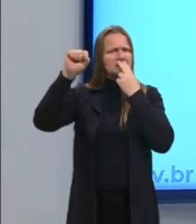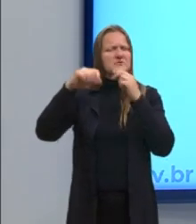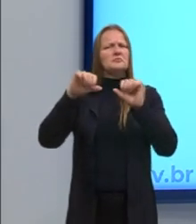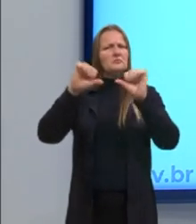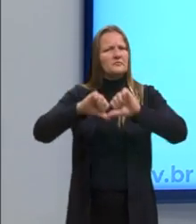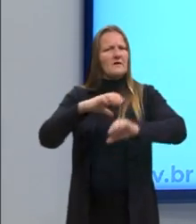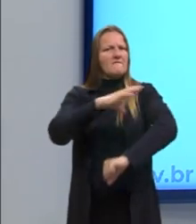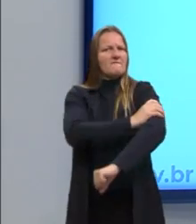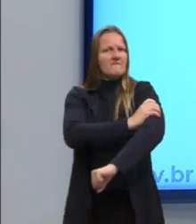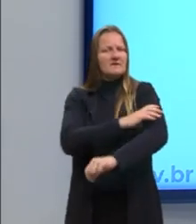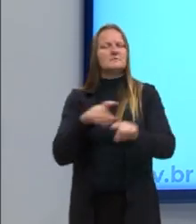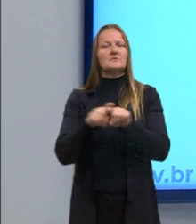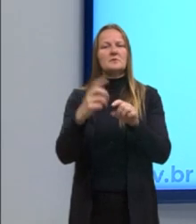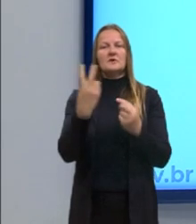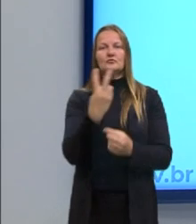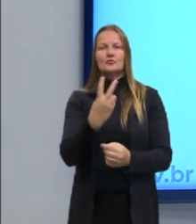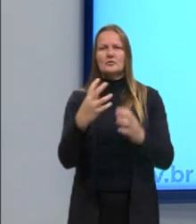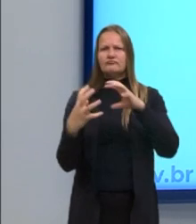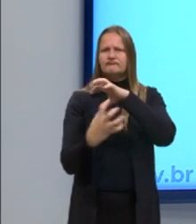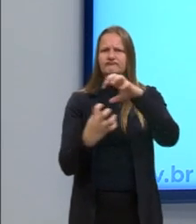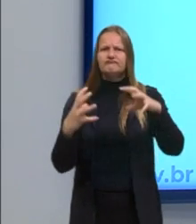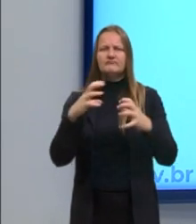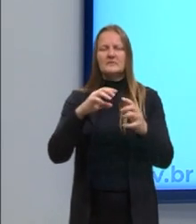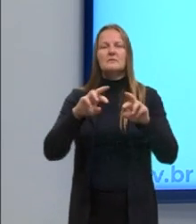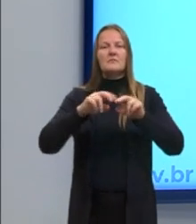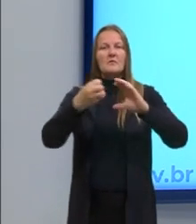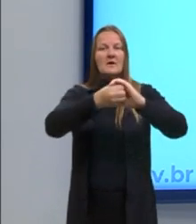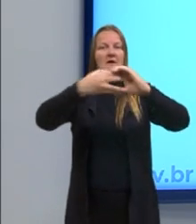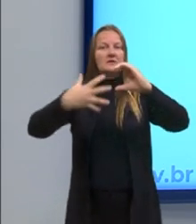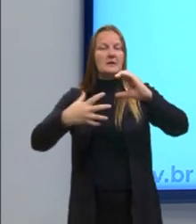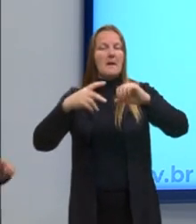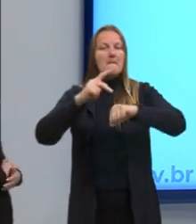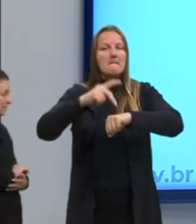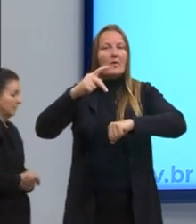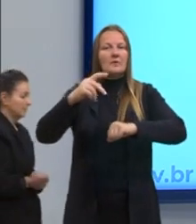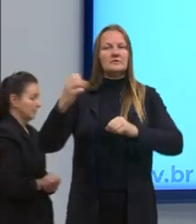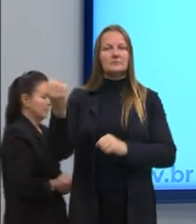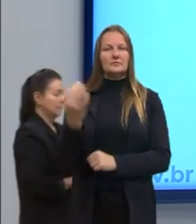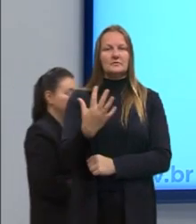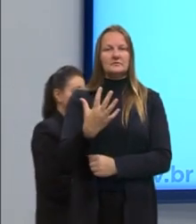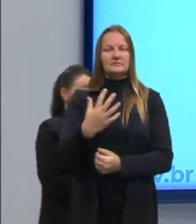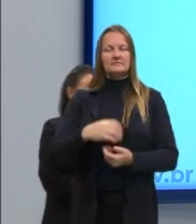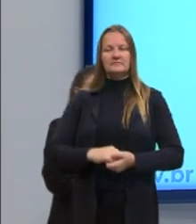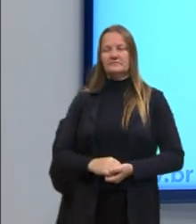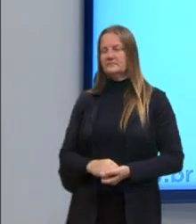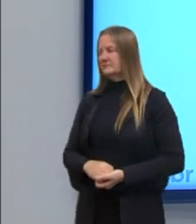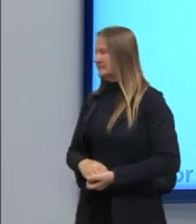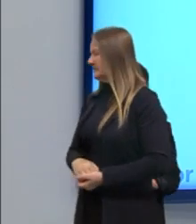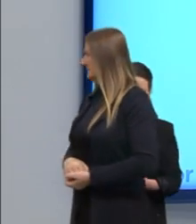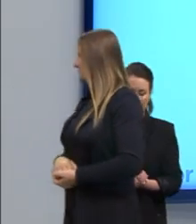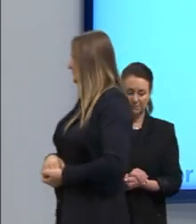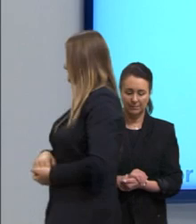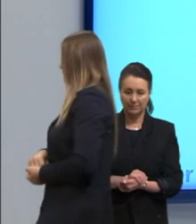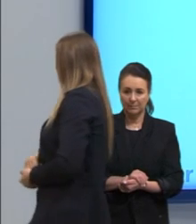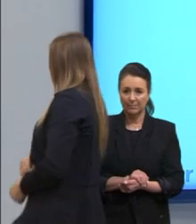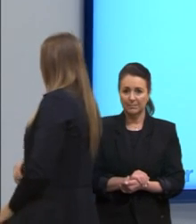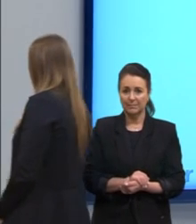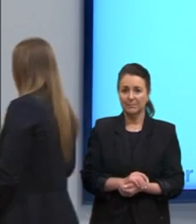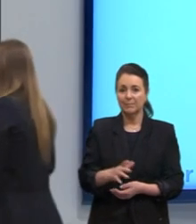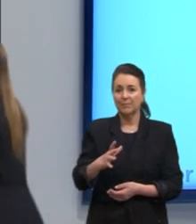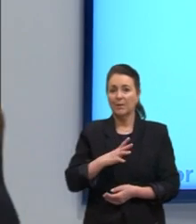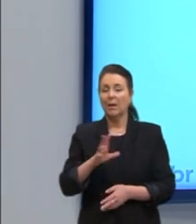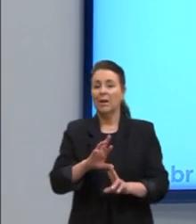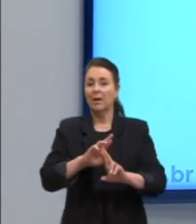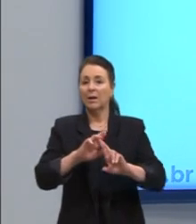globalização etc Essas são características da pós-modernidade E aí aí que está a diferença né Para nós já